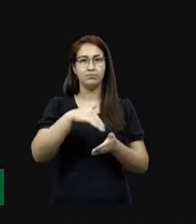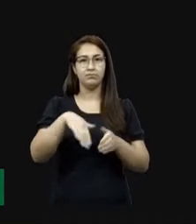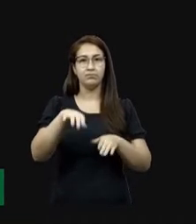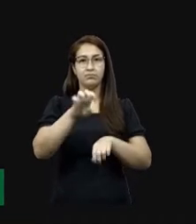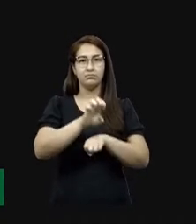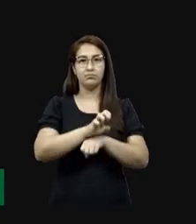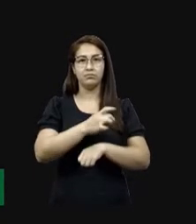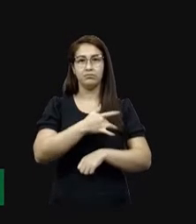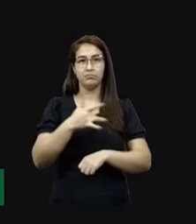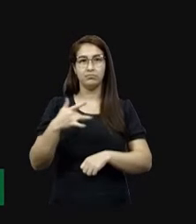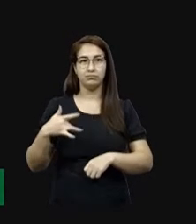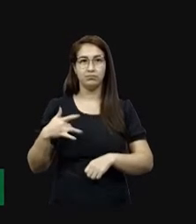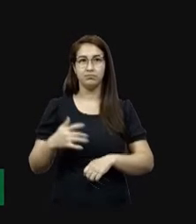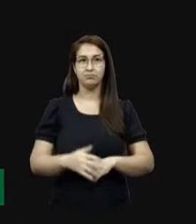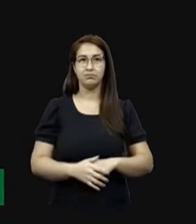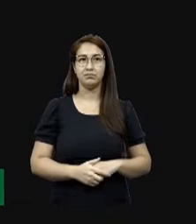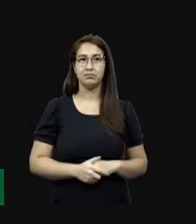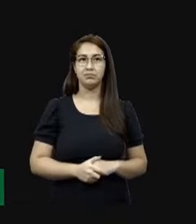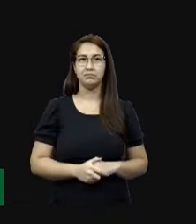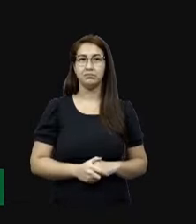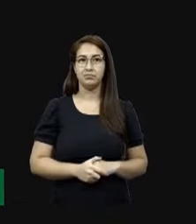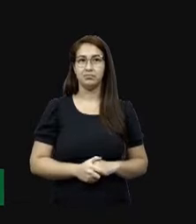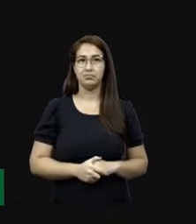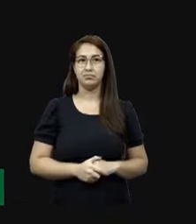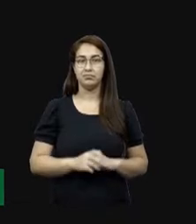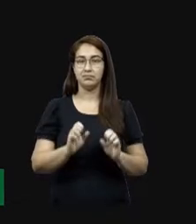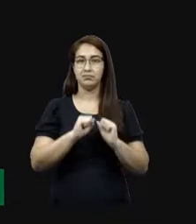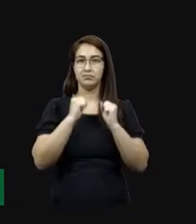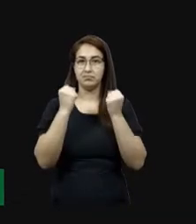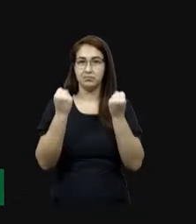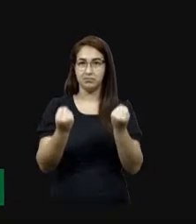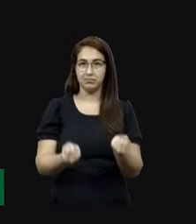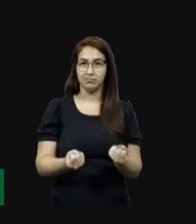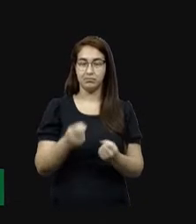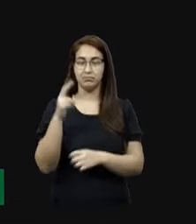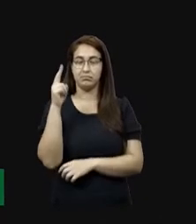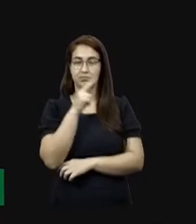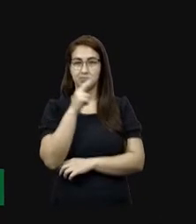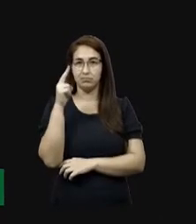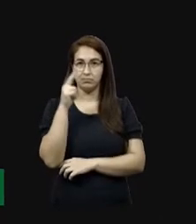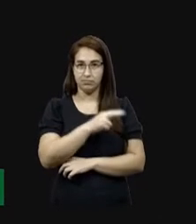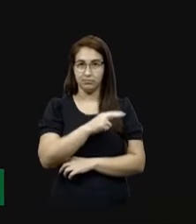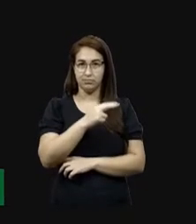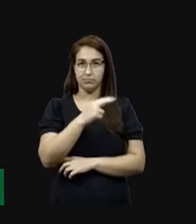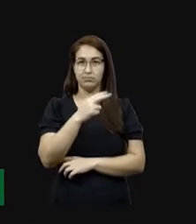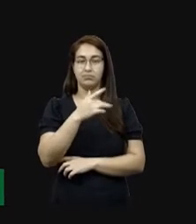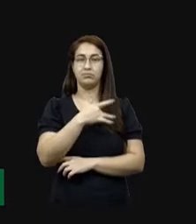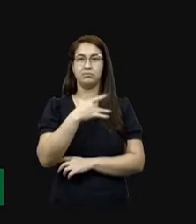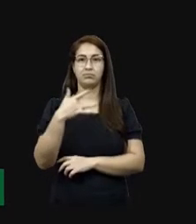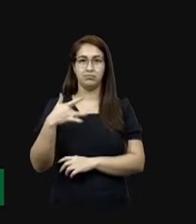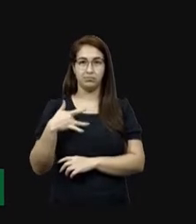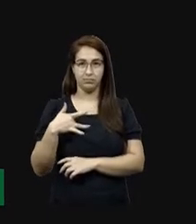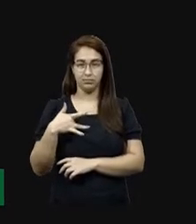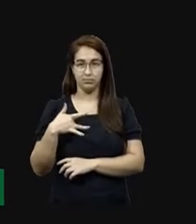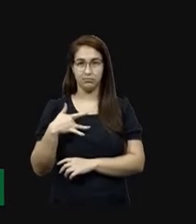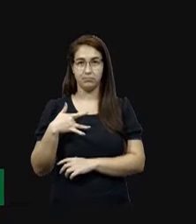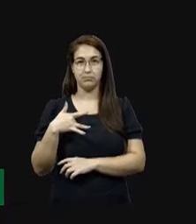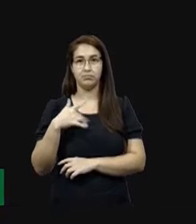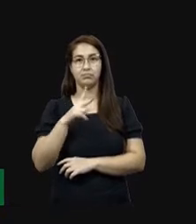da Saúde para enfrentamento da emergência de saúde pública e importância